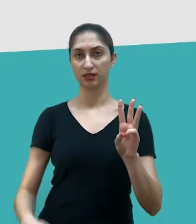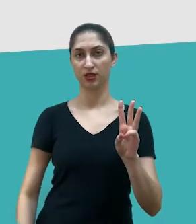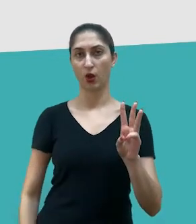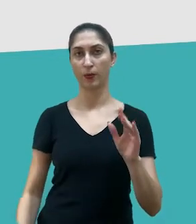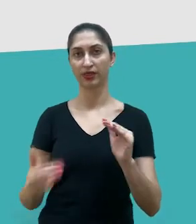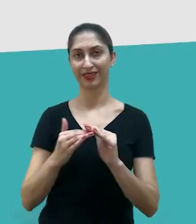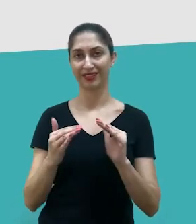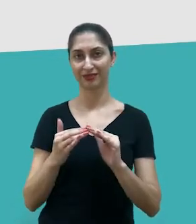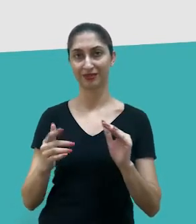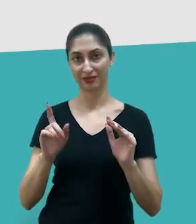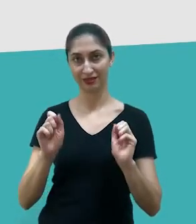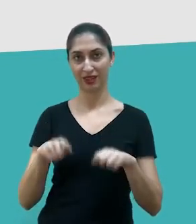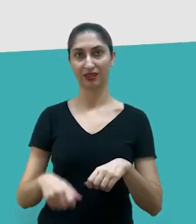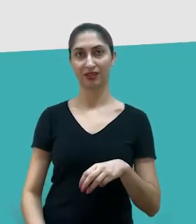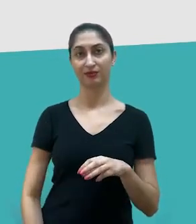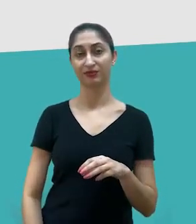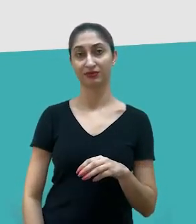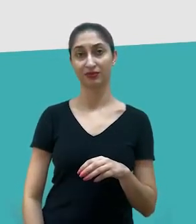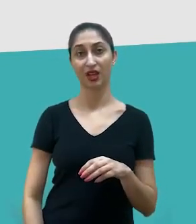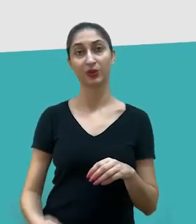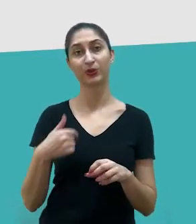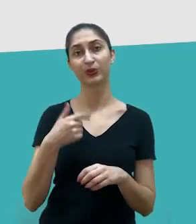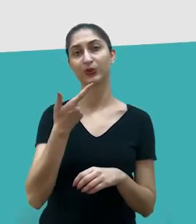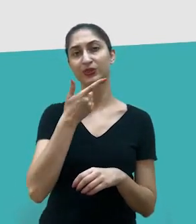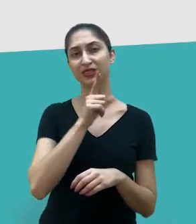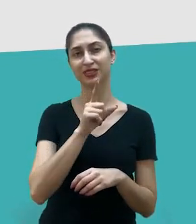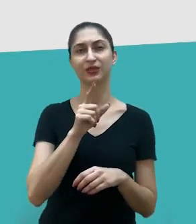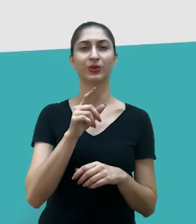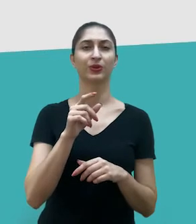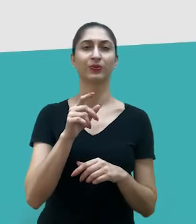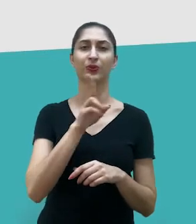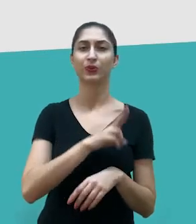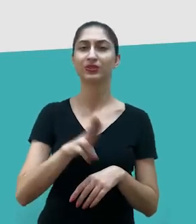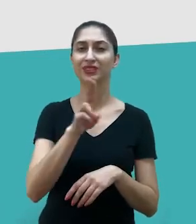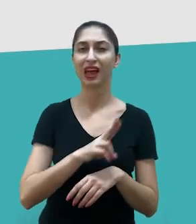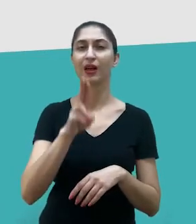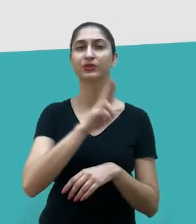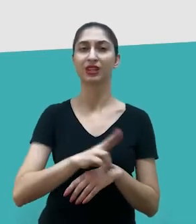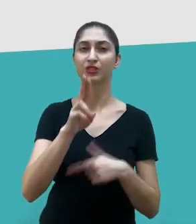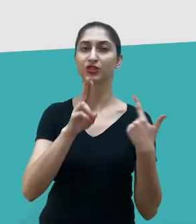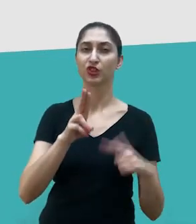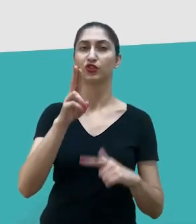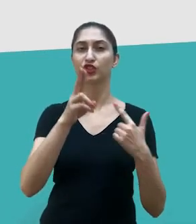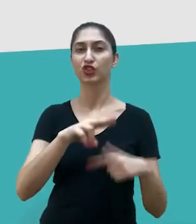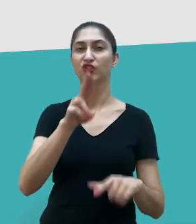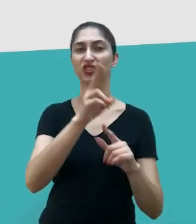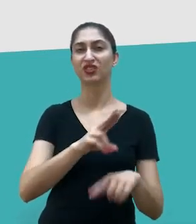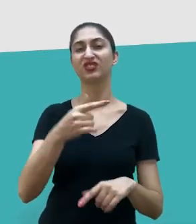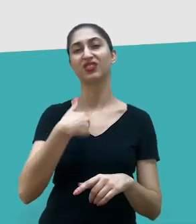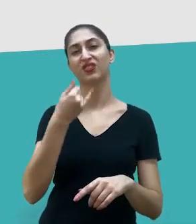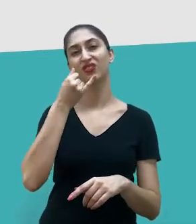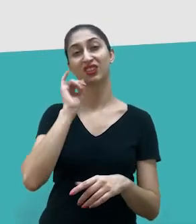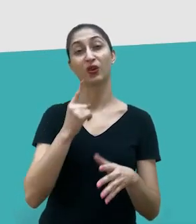guarda-roupa, porque ela vai se tornar uma peça super útil e eu não vou ficar